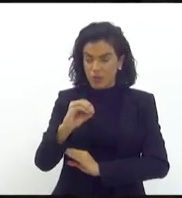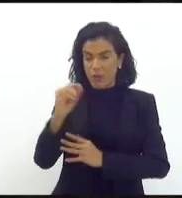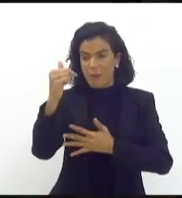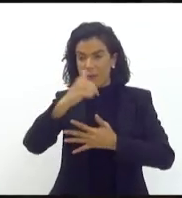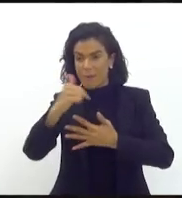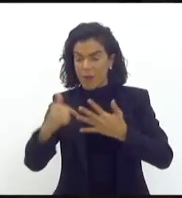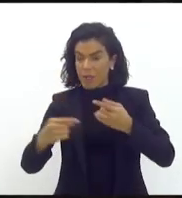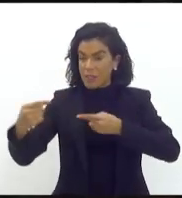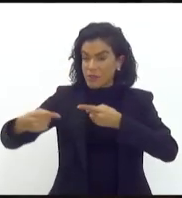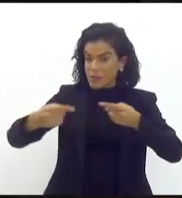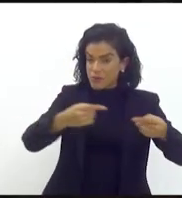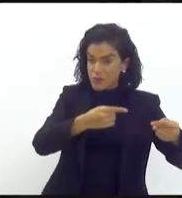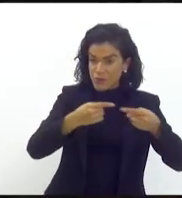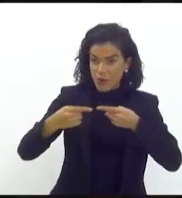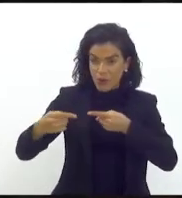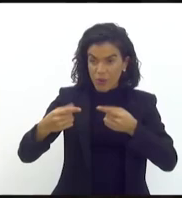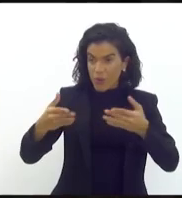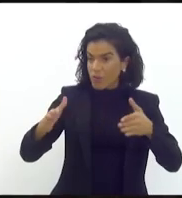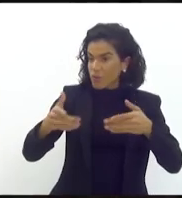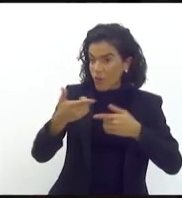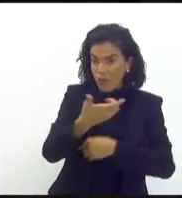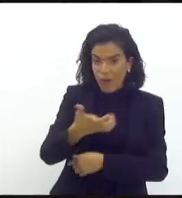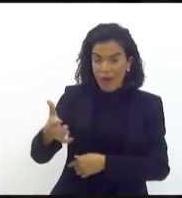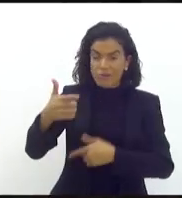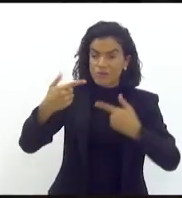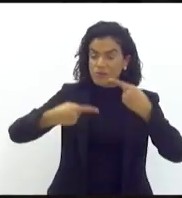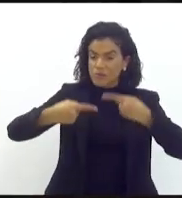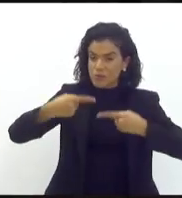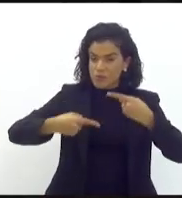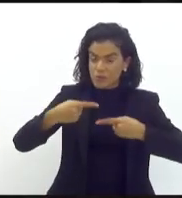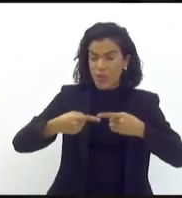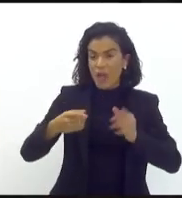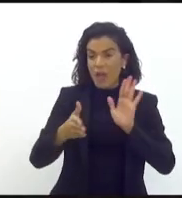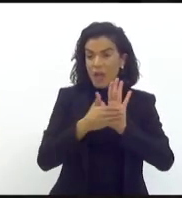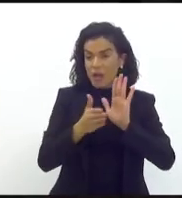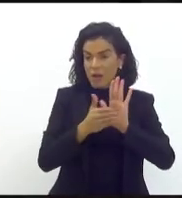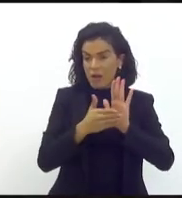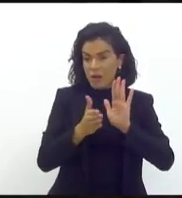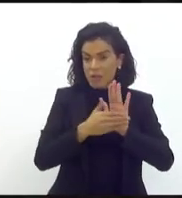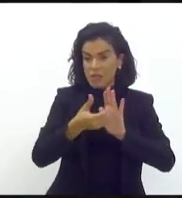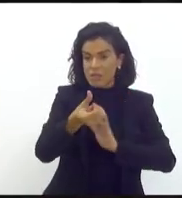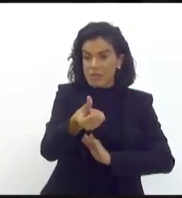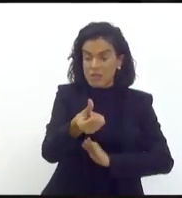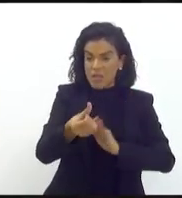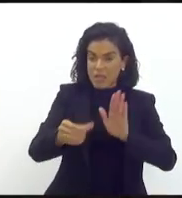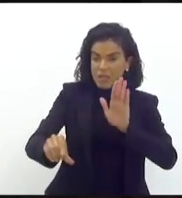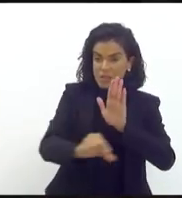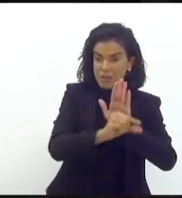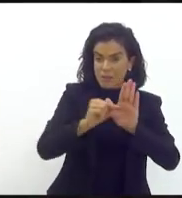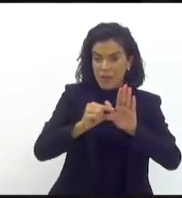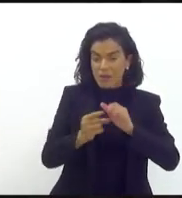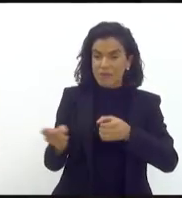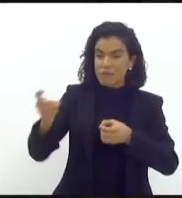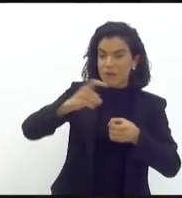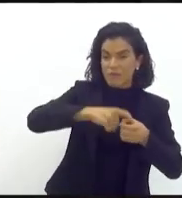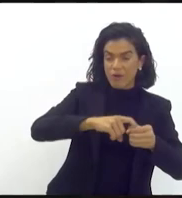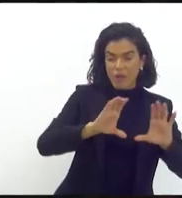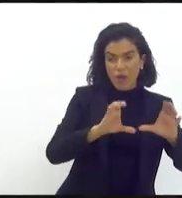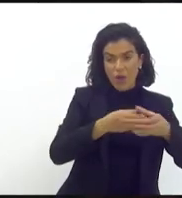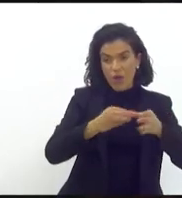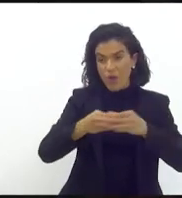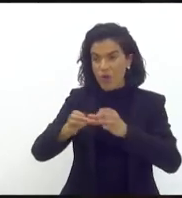em discussão nós vendo quem querer discutir é presente proposta recebeu seis emendas e retorna as comissões